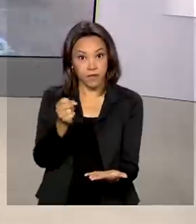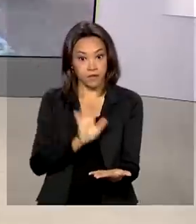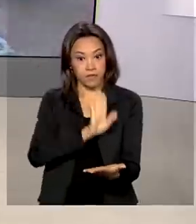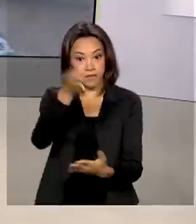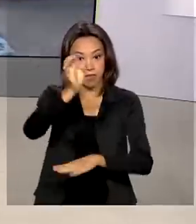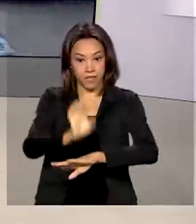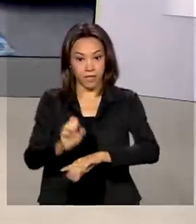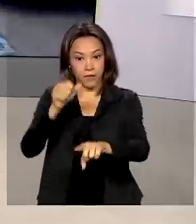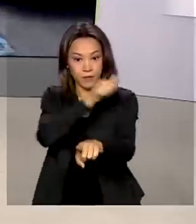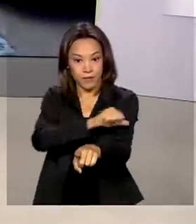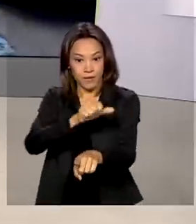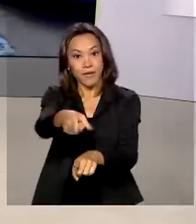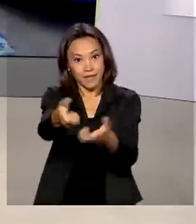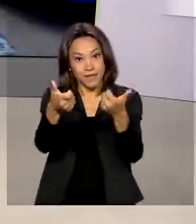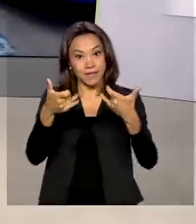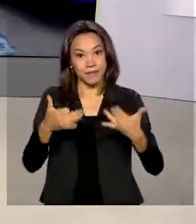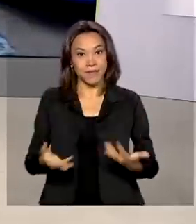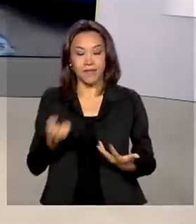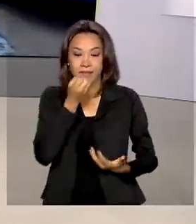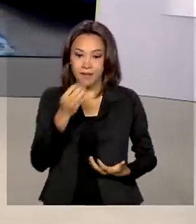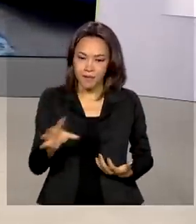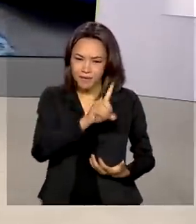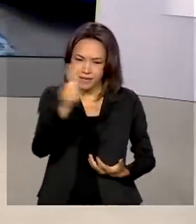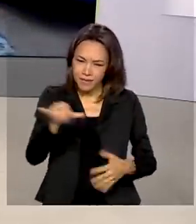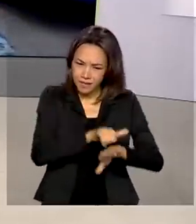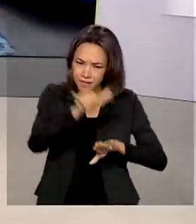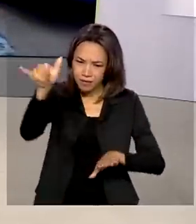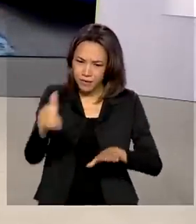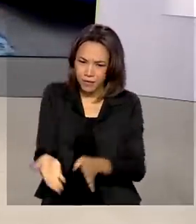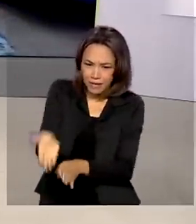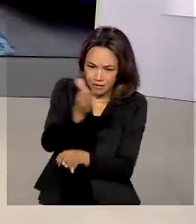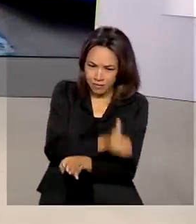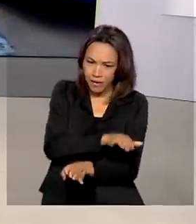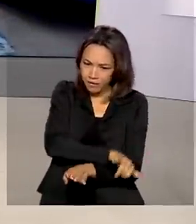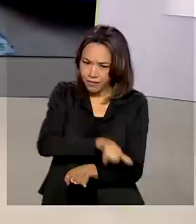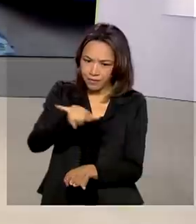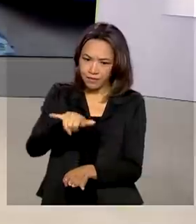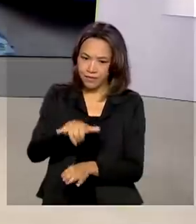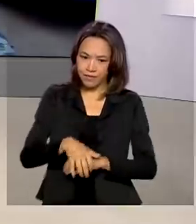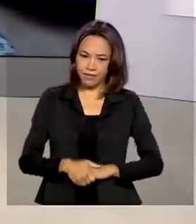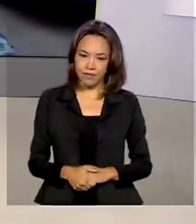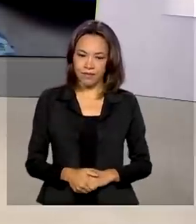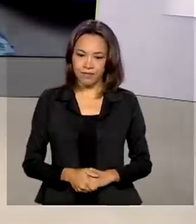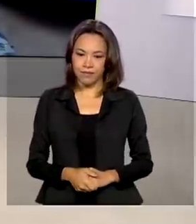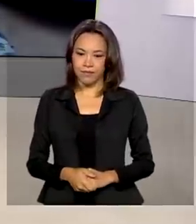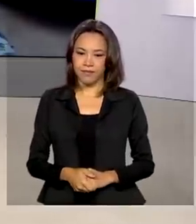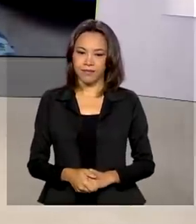Alessandra Lago conta para gente Alessandra bom dia para você se vou foi antecipado né